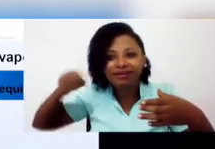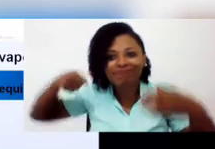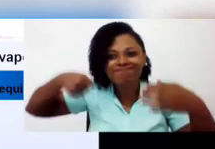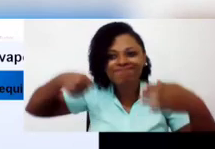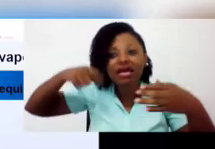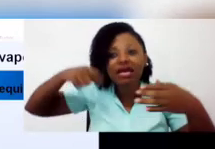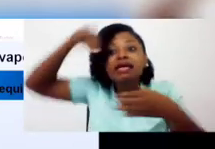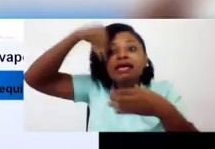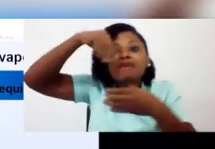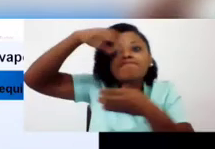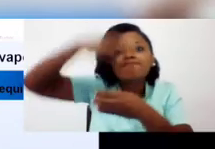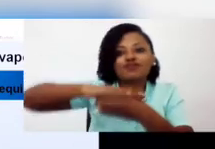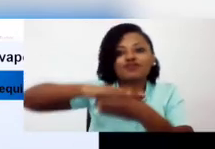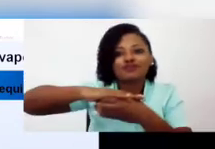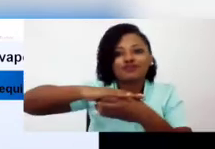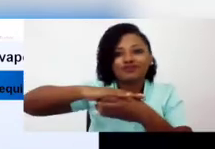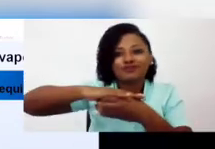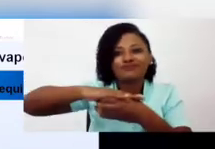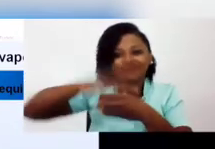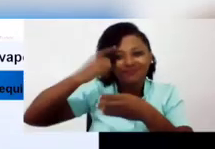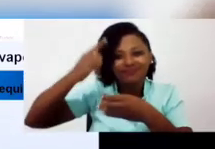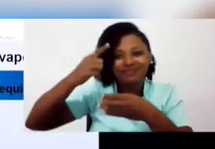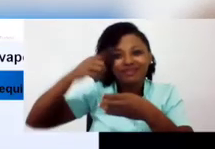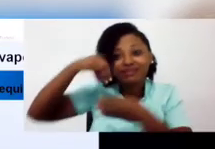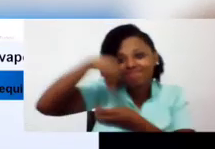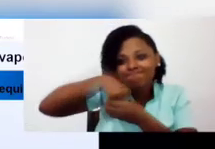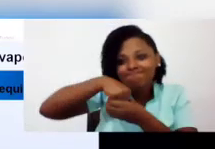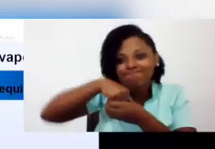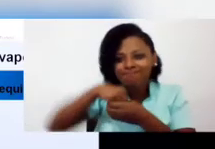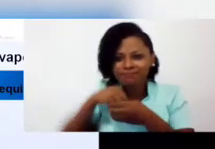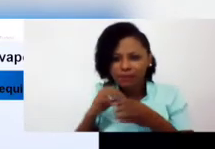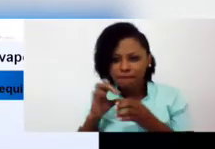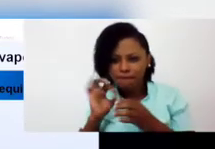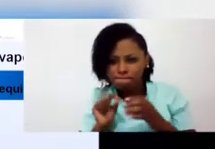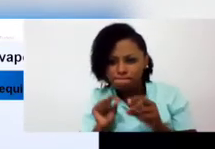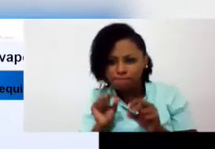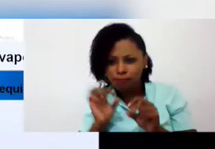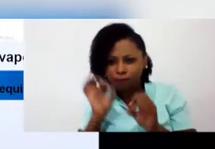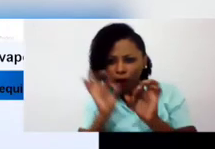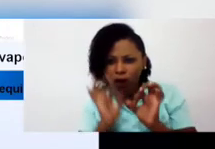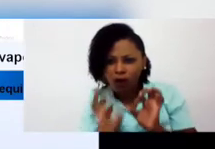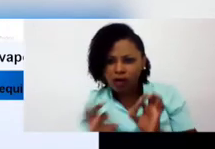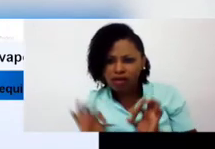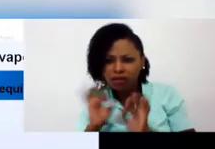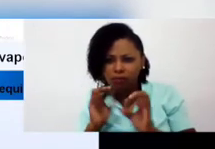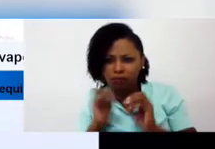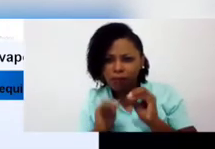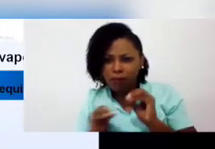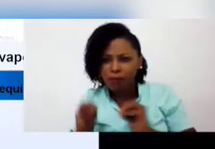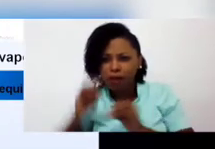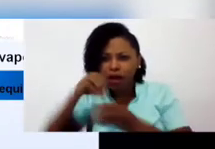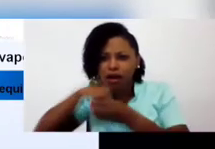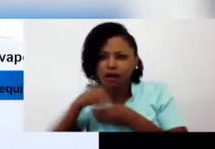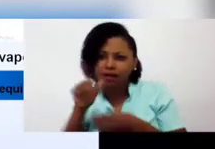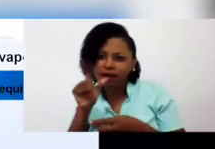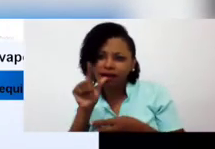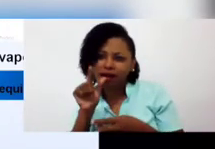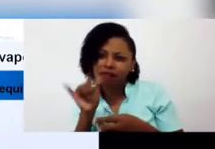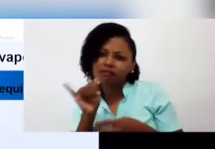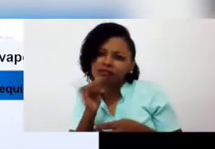sistema fechado. Então, na medida que vamos dizer que cada bolinha dessa represente as moléculas do